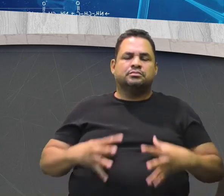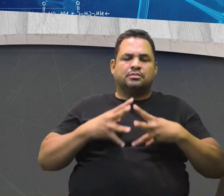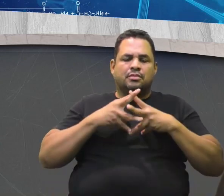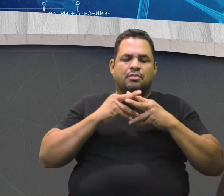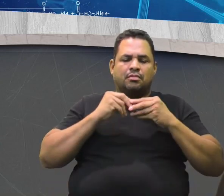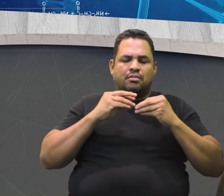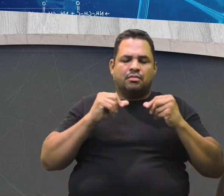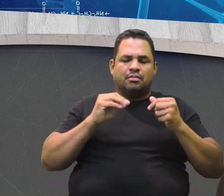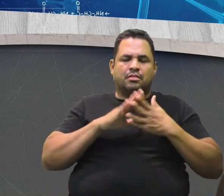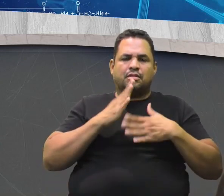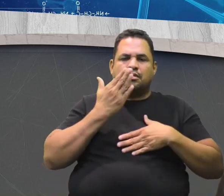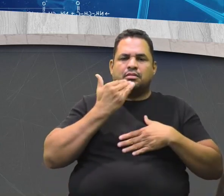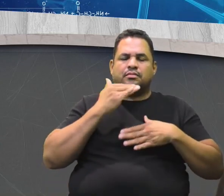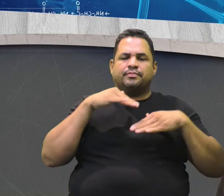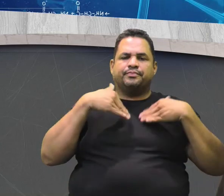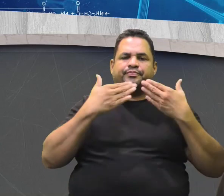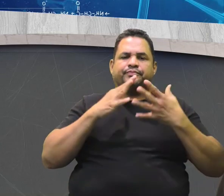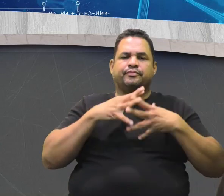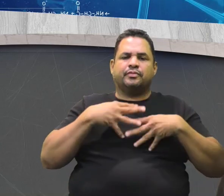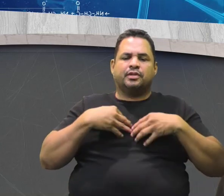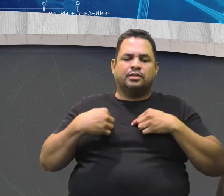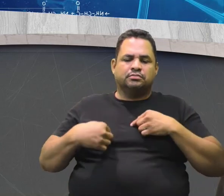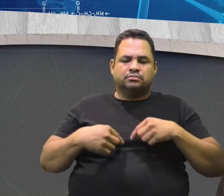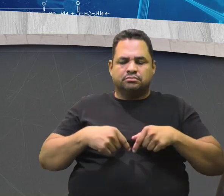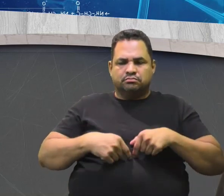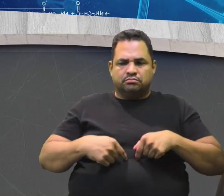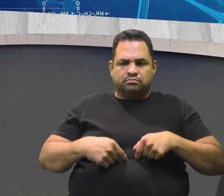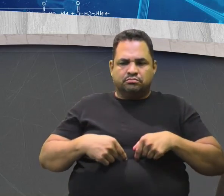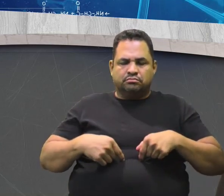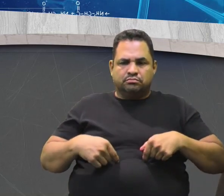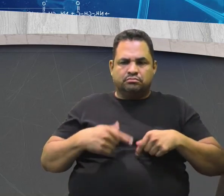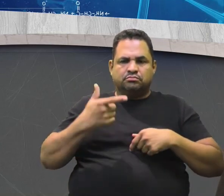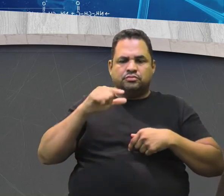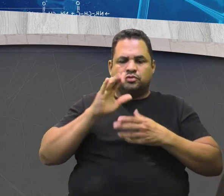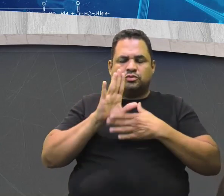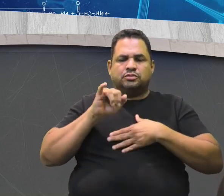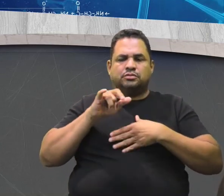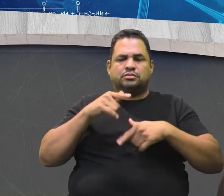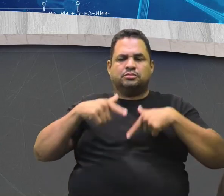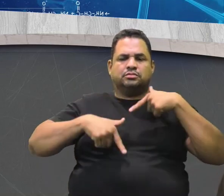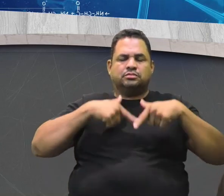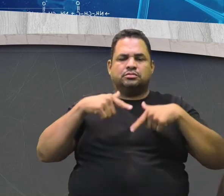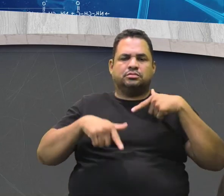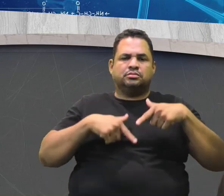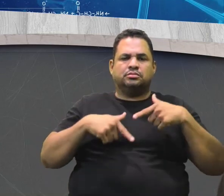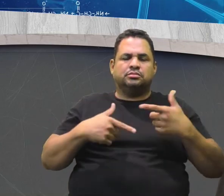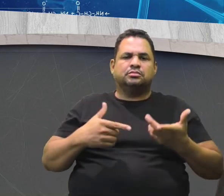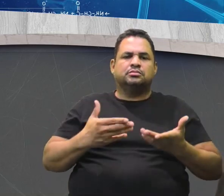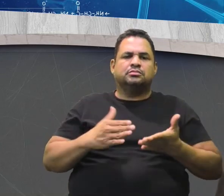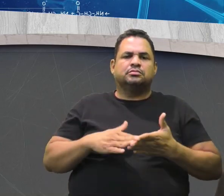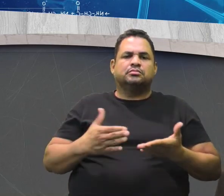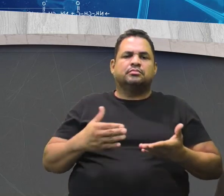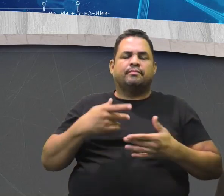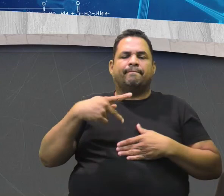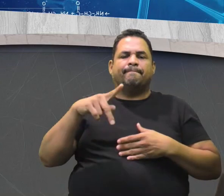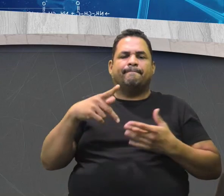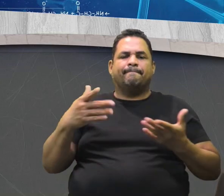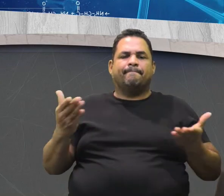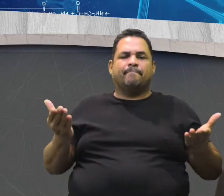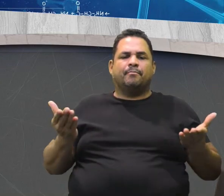degradar aquele alimento. Quando aquele alimento chega no estômago, outras enzimas estão presentes para